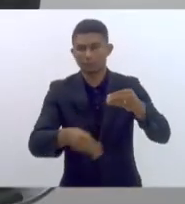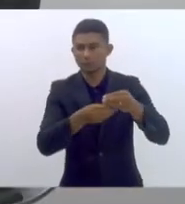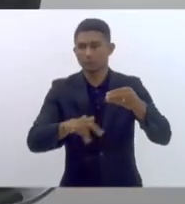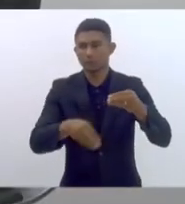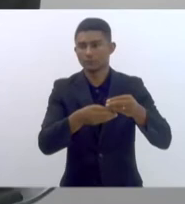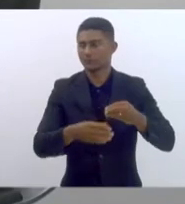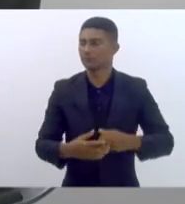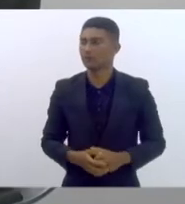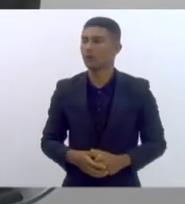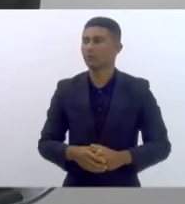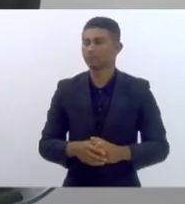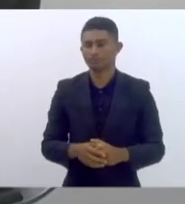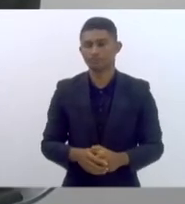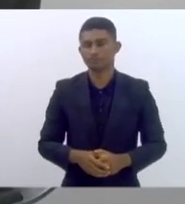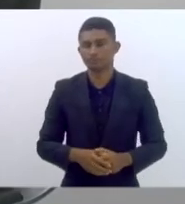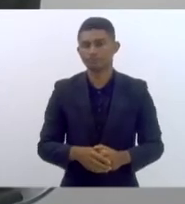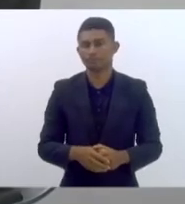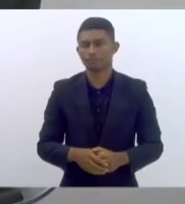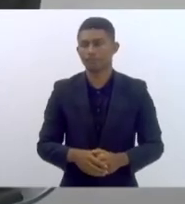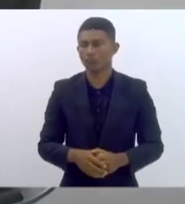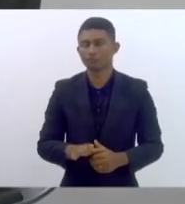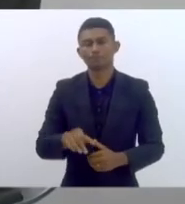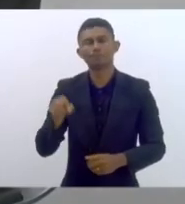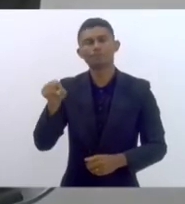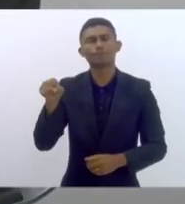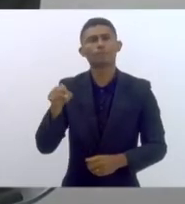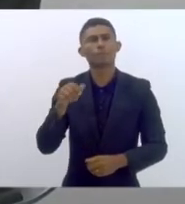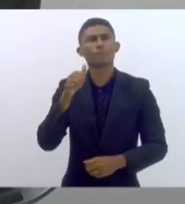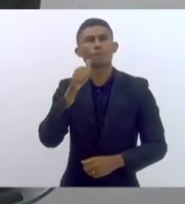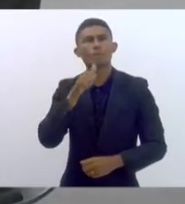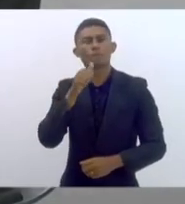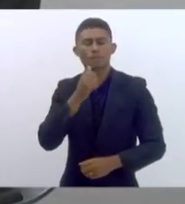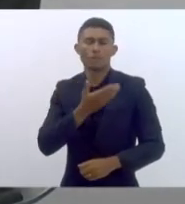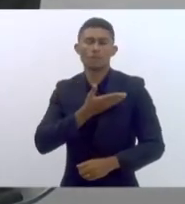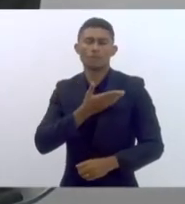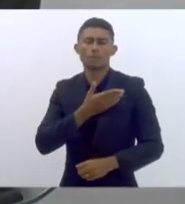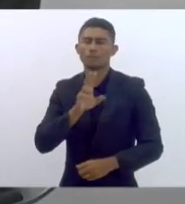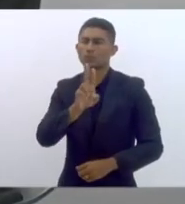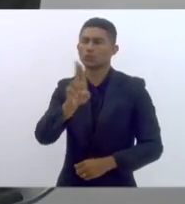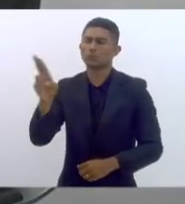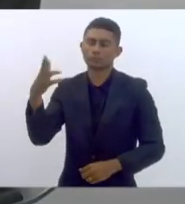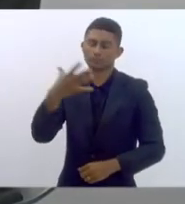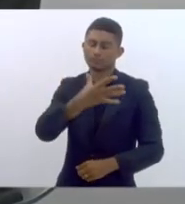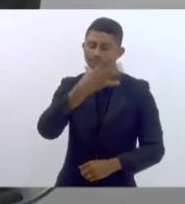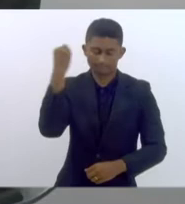Diana, sua colega, esqueci o nome dela,